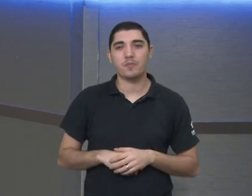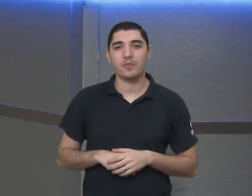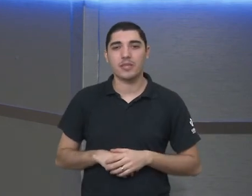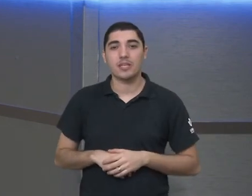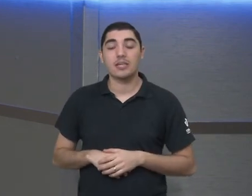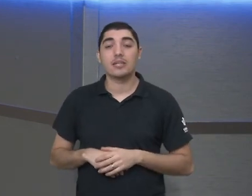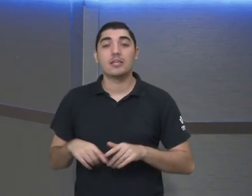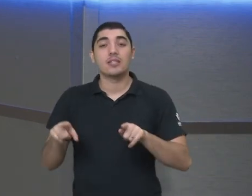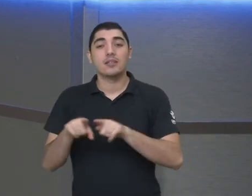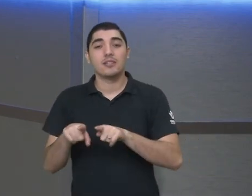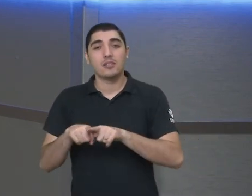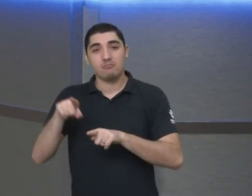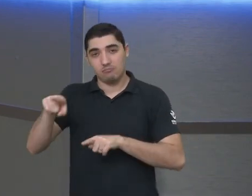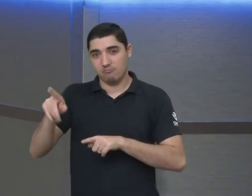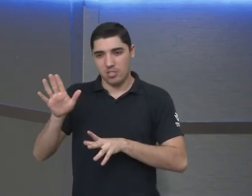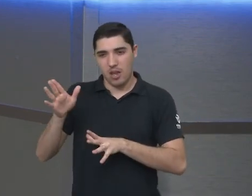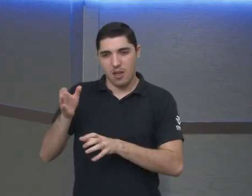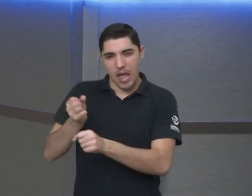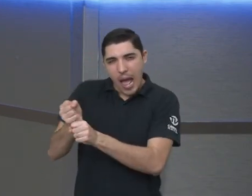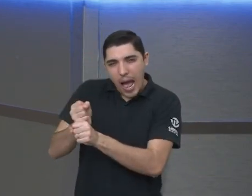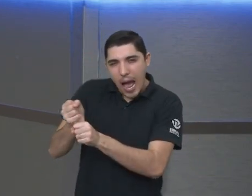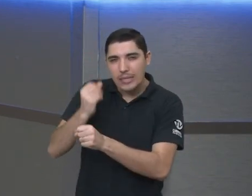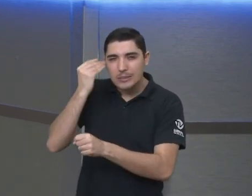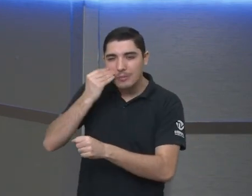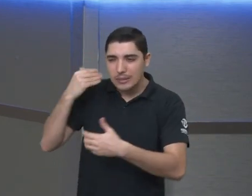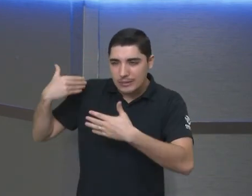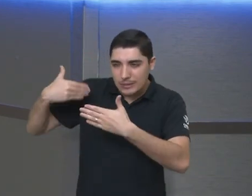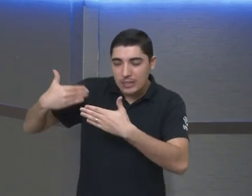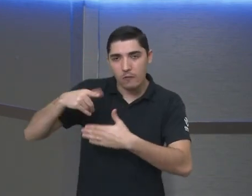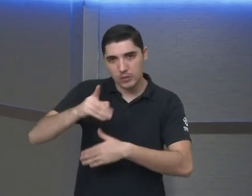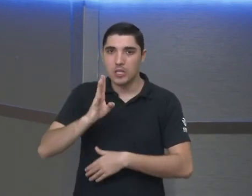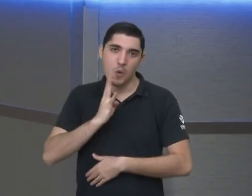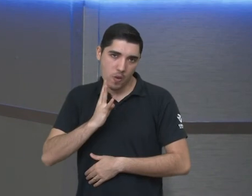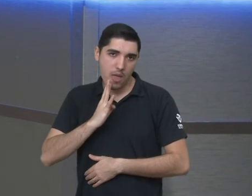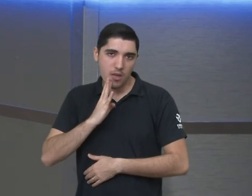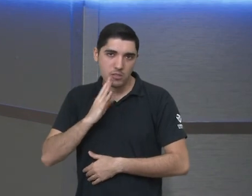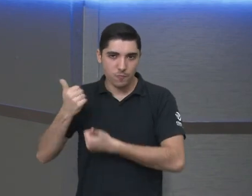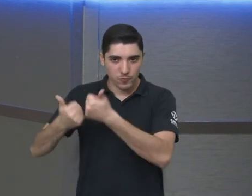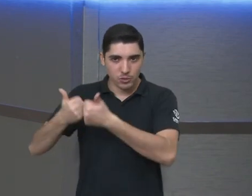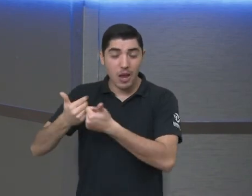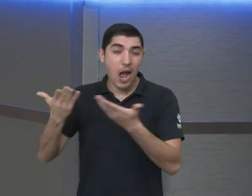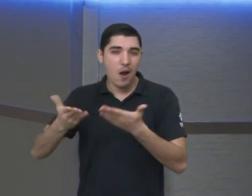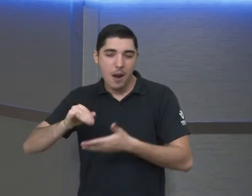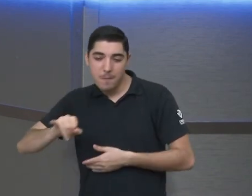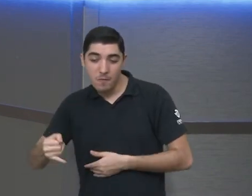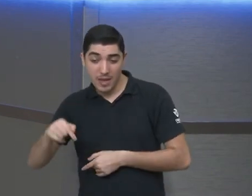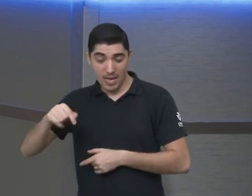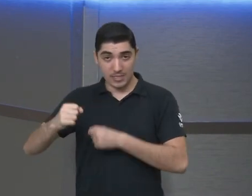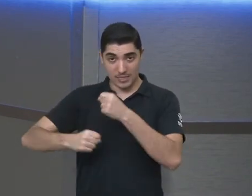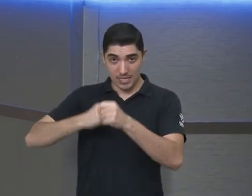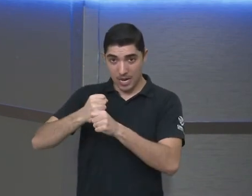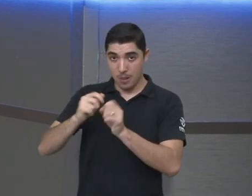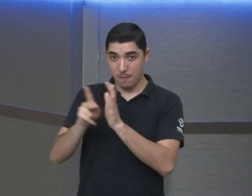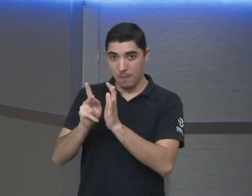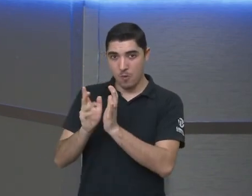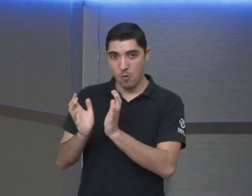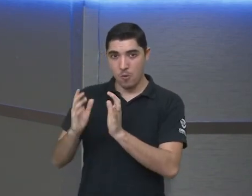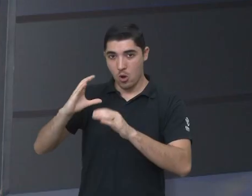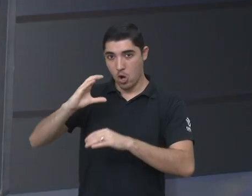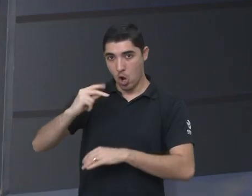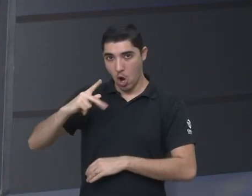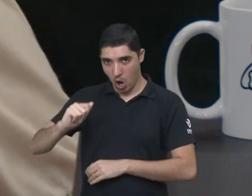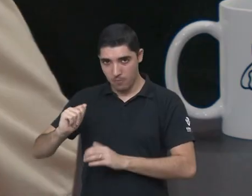campeão mesmo, em cima cara. do São José. Taubaté é uma pedra Até no nosso hoje, sapato. Tá, 22, voltamos para 23 anos aí, ou 24 anos, e